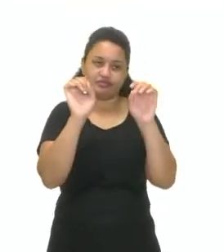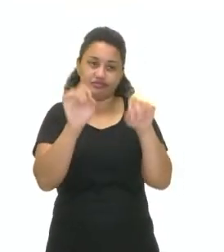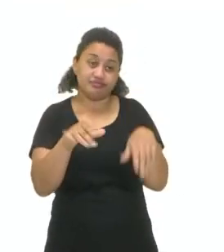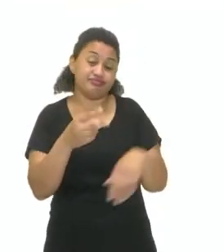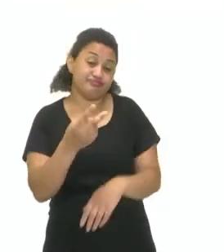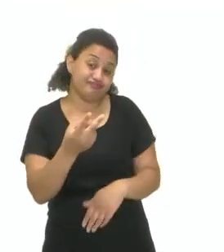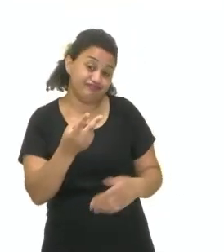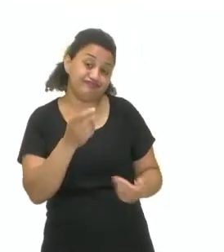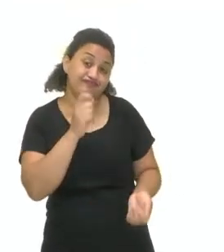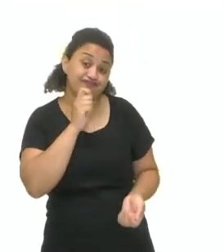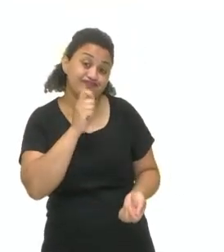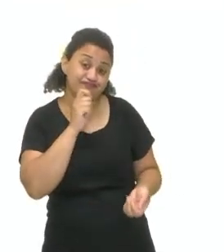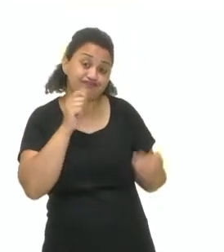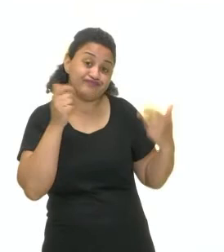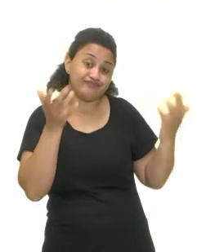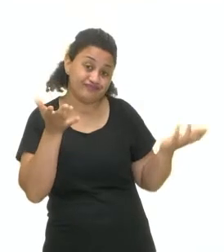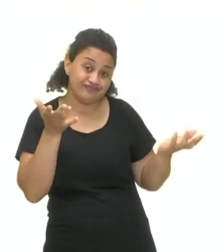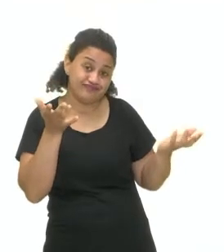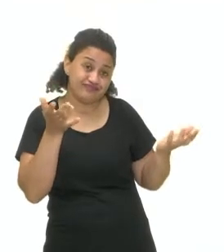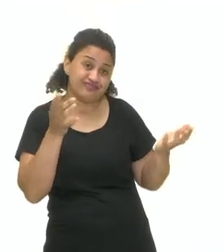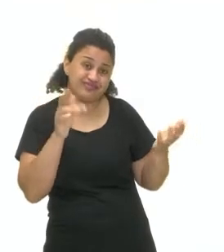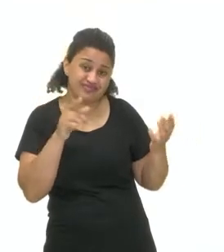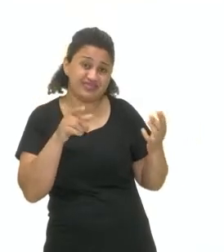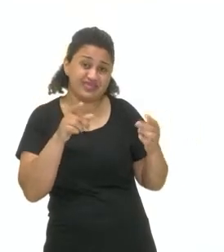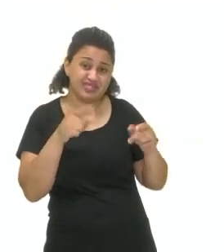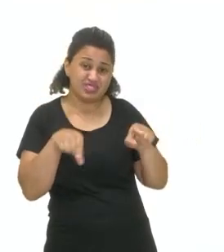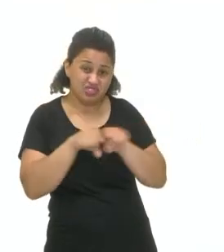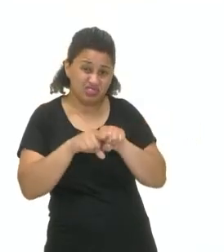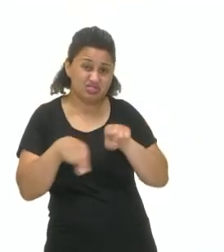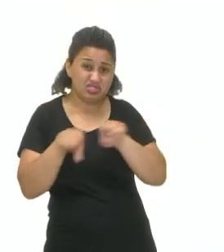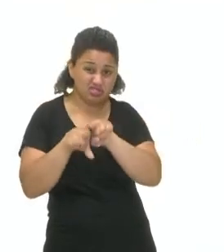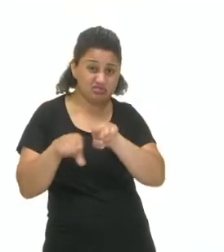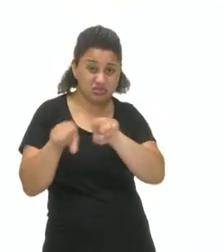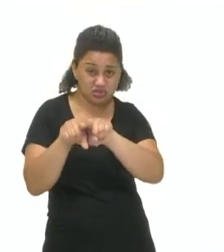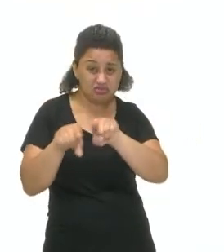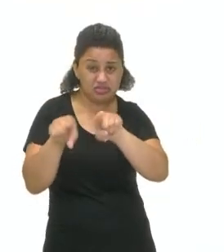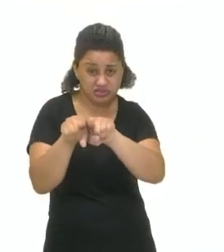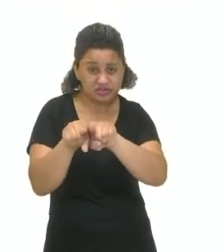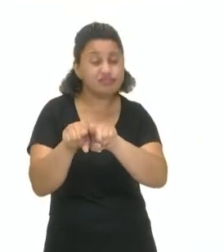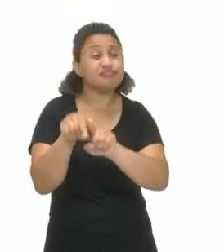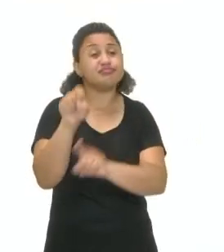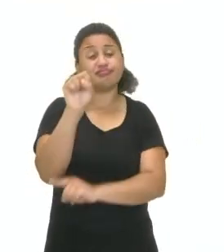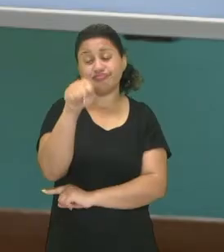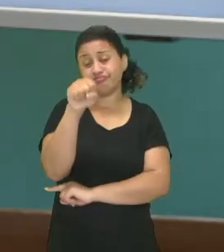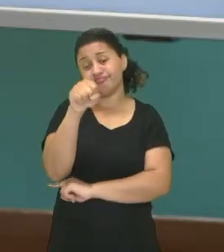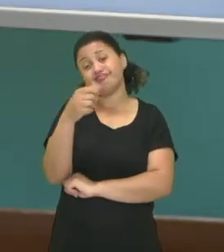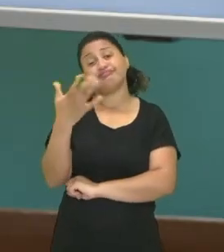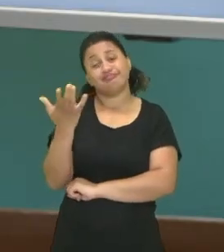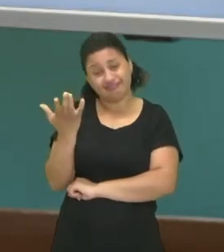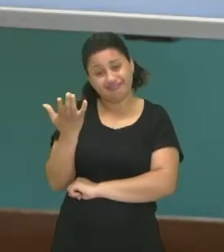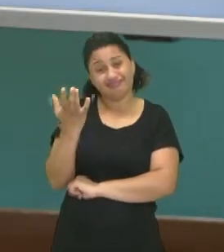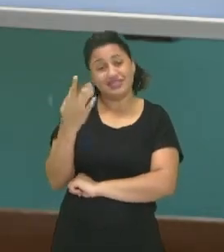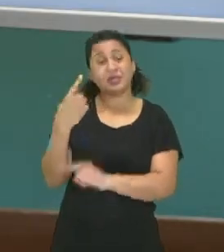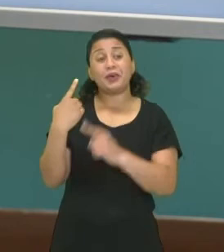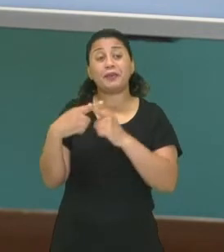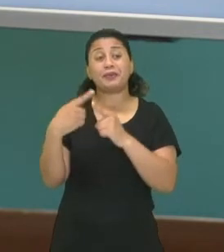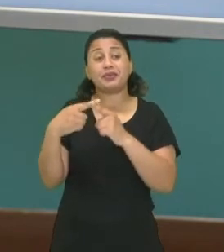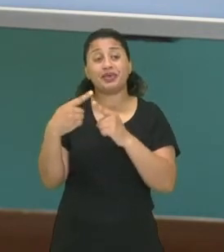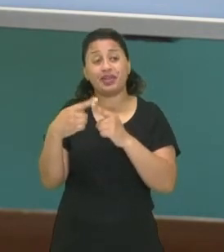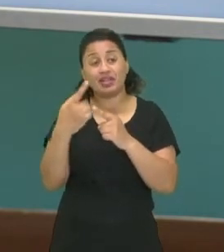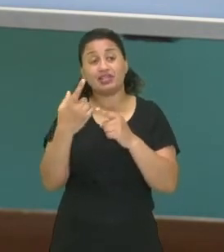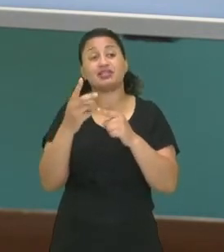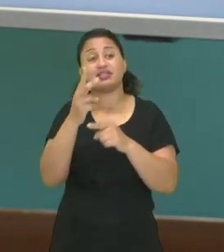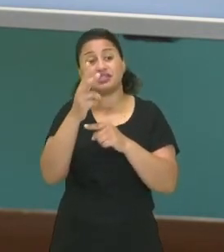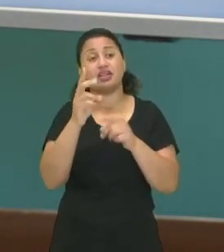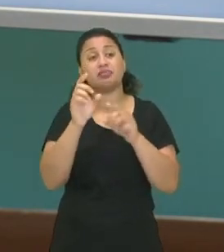2. Mas a gente vai ficar sempre fazendo isso? Sim, nesse caso sim. Por quê, né? Porque sempre que a